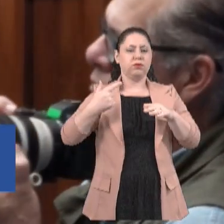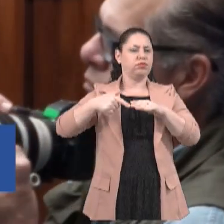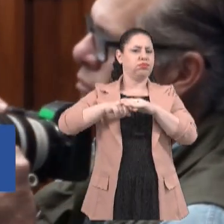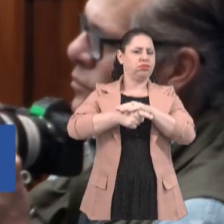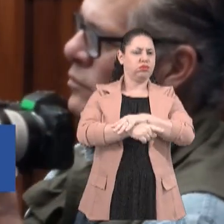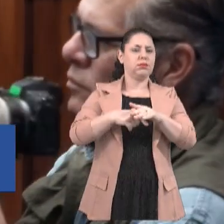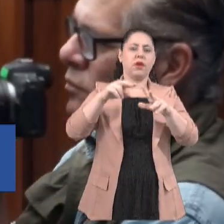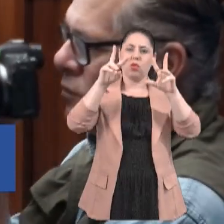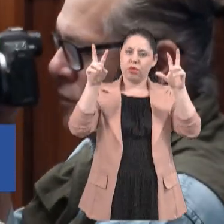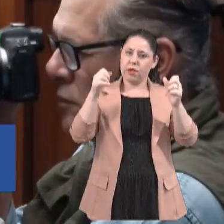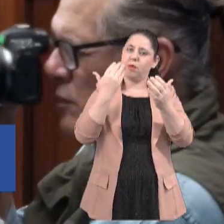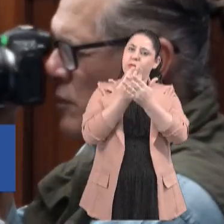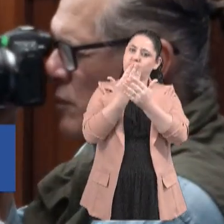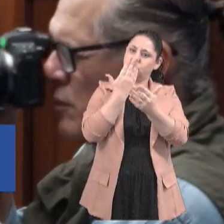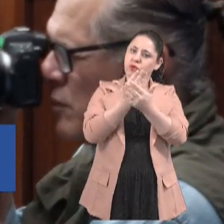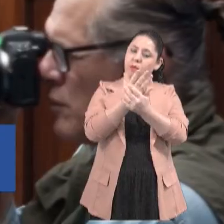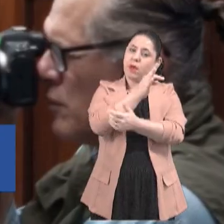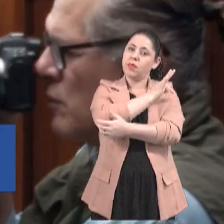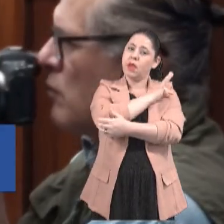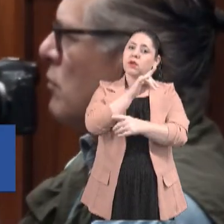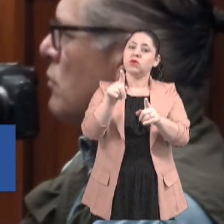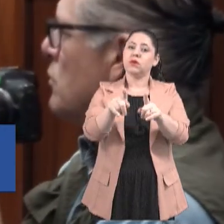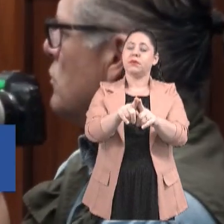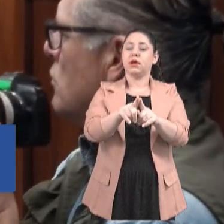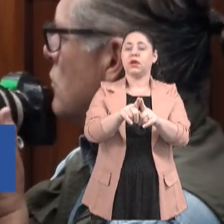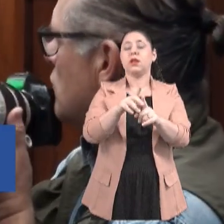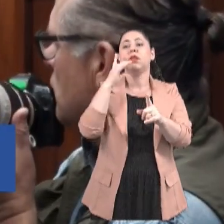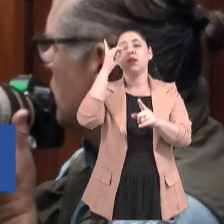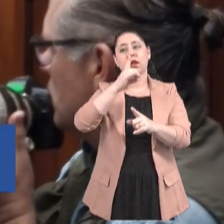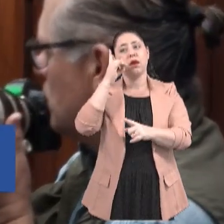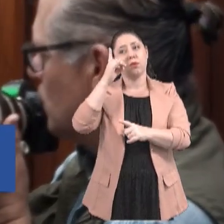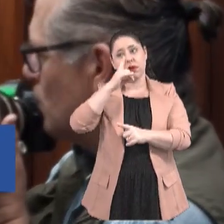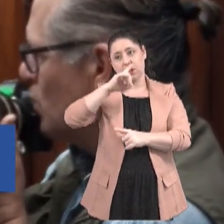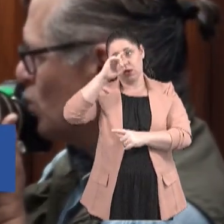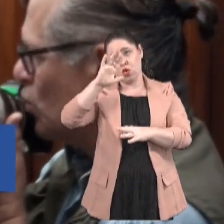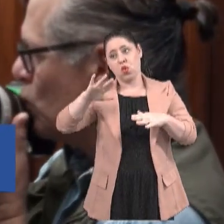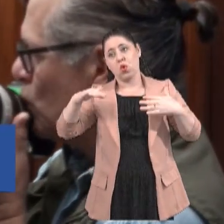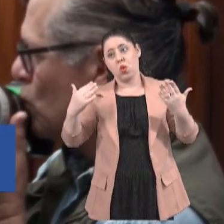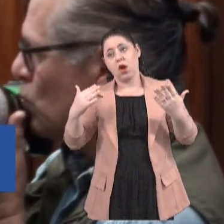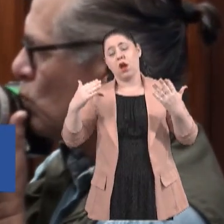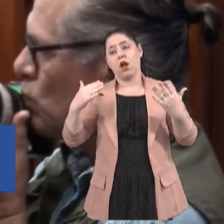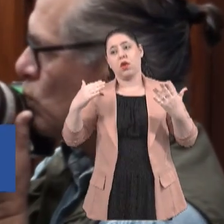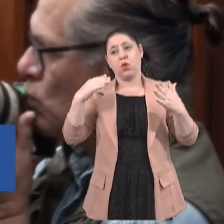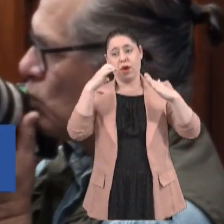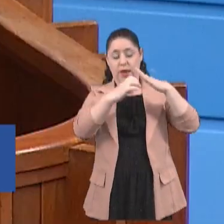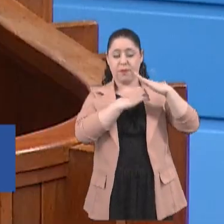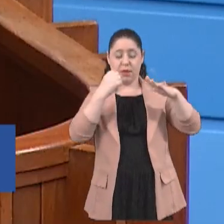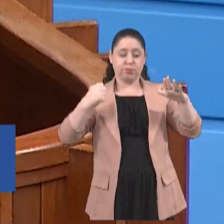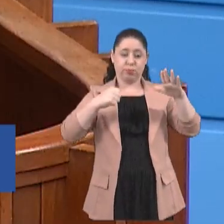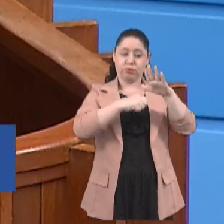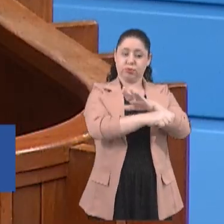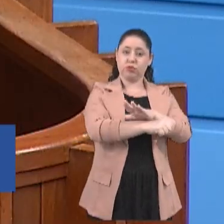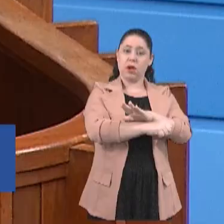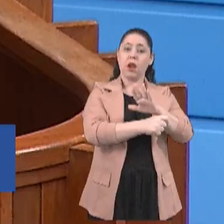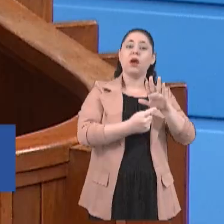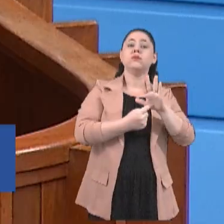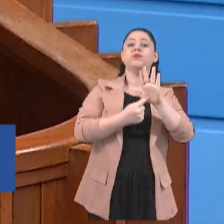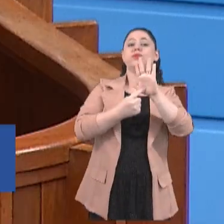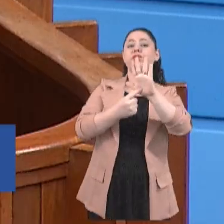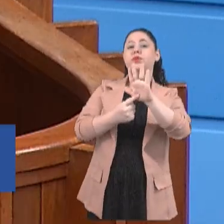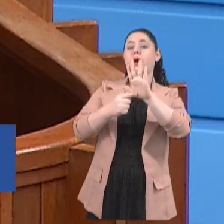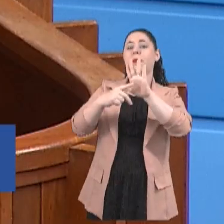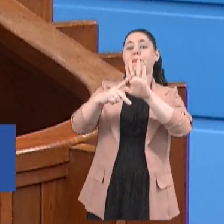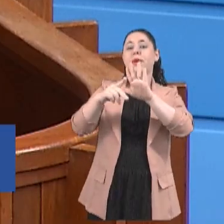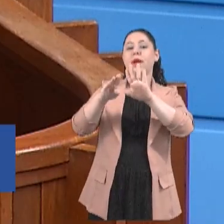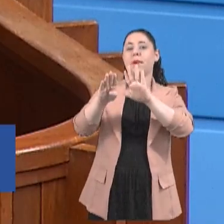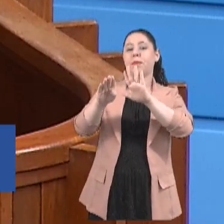aprofundado efetivamente esse estudo, tecnicamente. E, deputado Zeca, quando as empresas se instalam, elas apresentam um